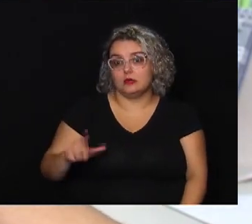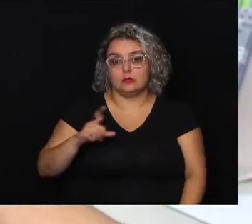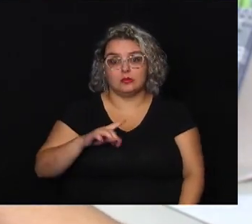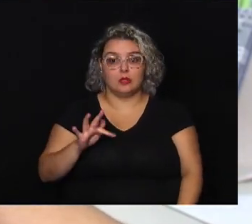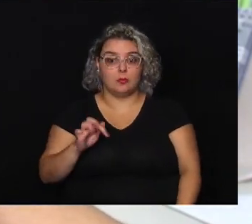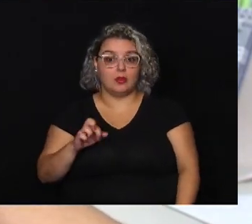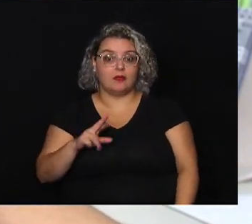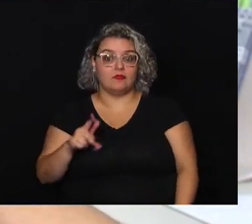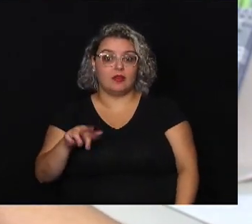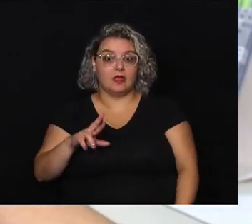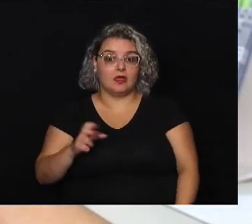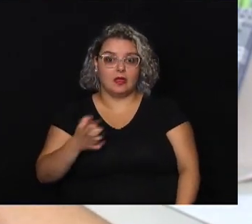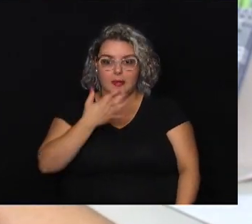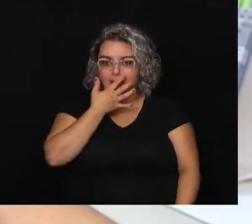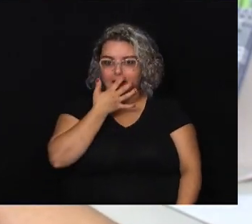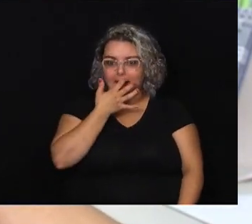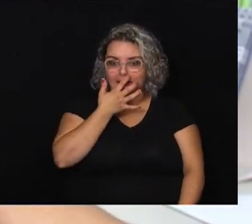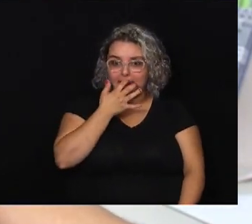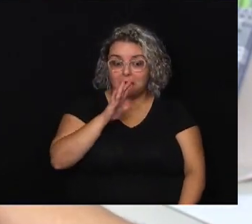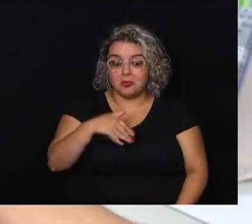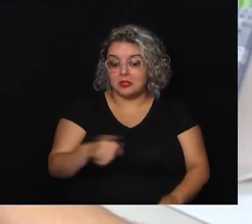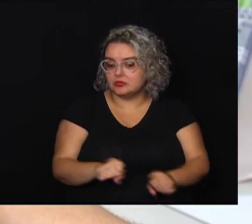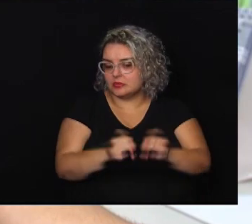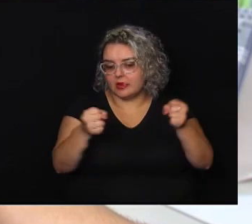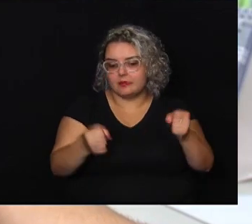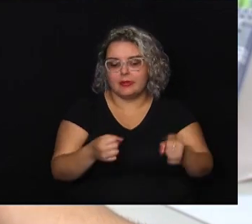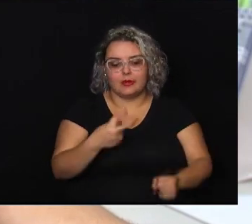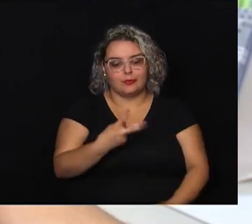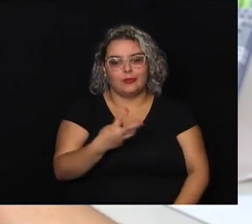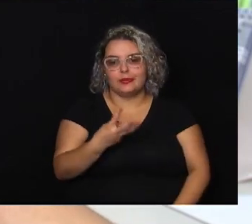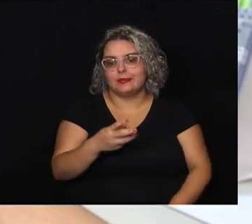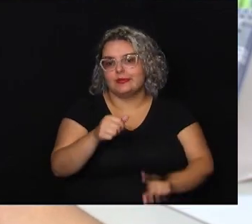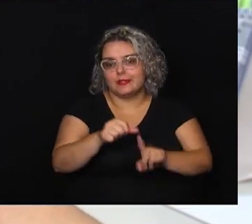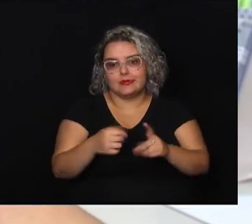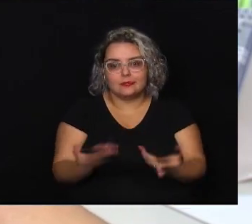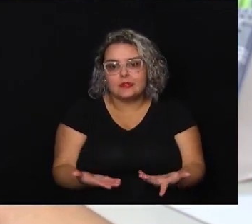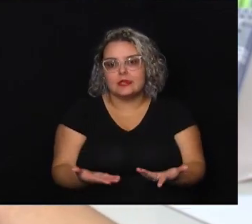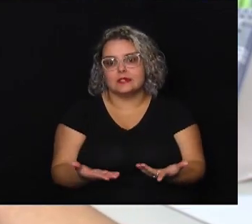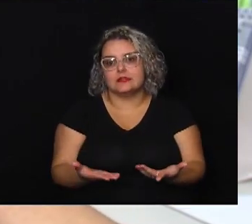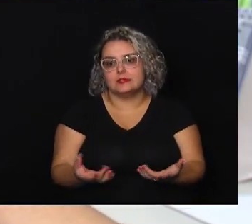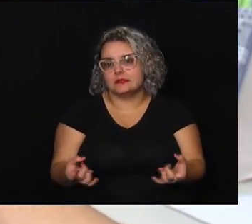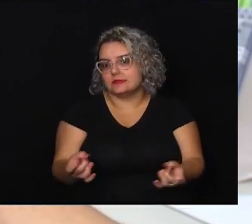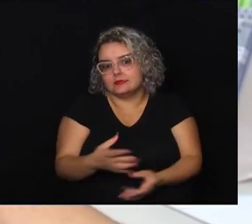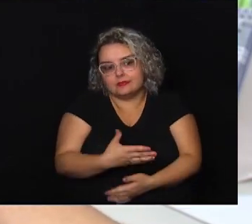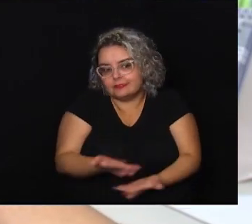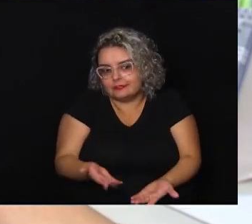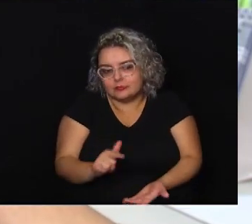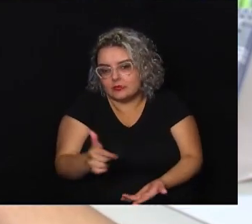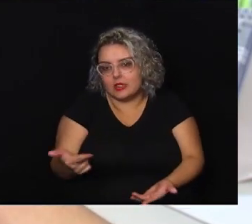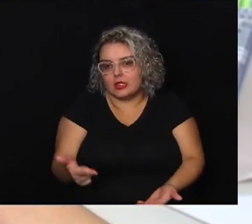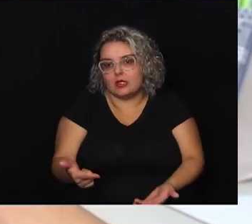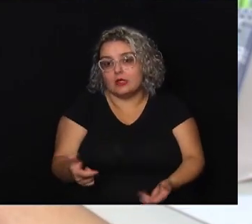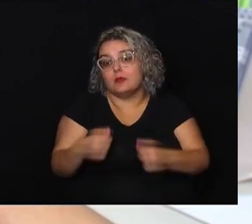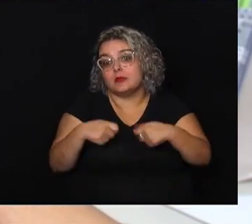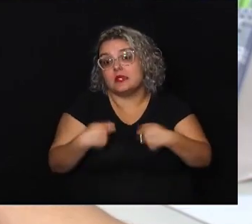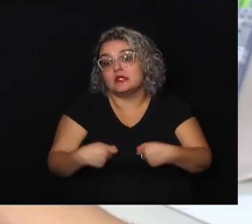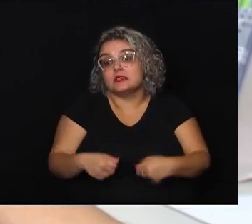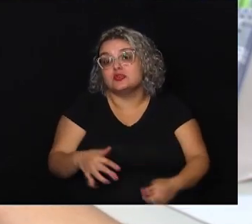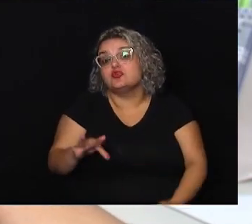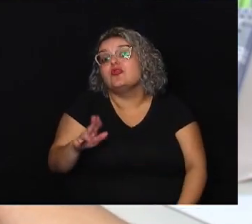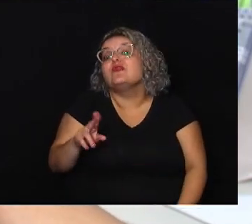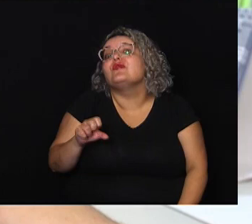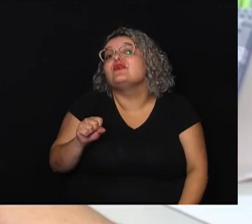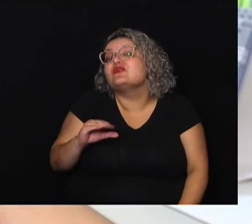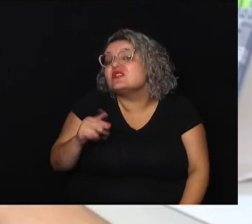mas quando quebra a gente fica 2, 3 meses sem. E eu preciso de um Fusquinha, e se você puder me ajudar. Então eu estou ajudando no que eu posso. E o Ouro Verde